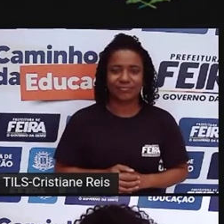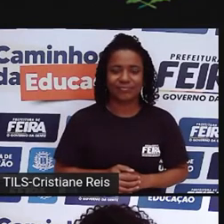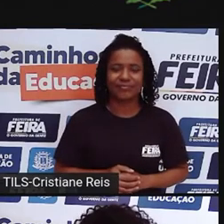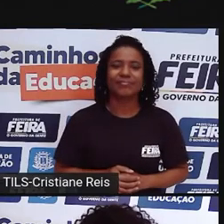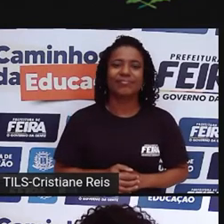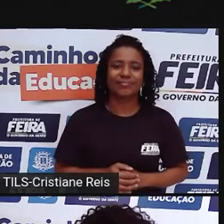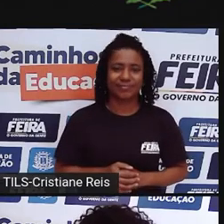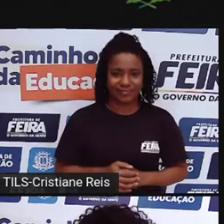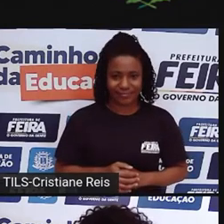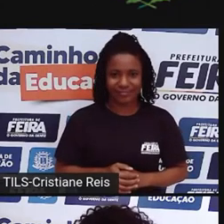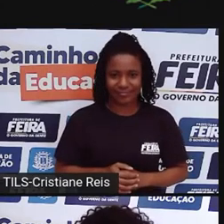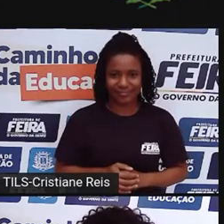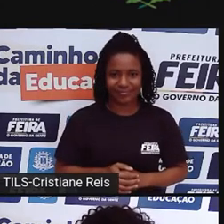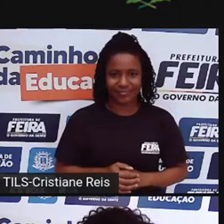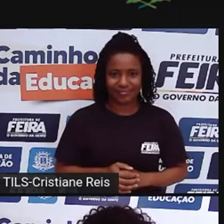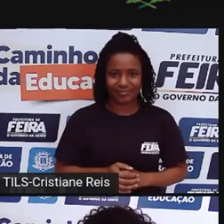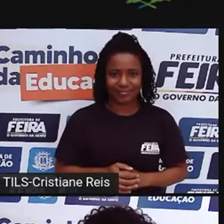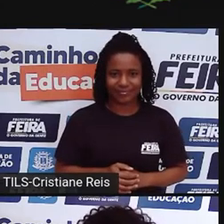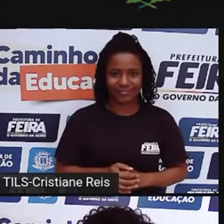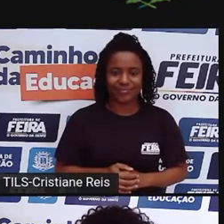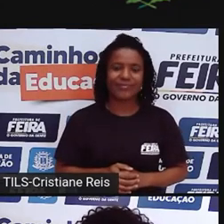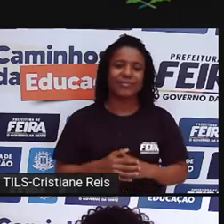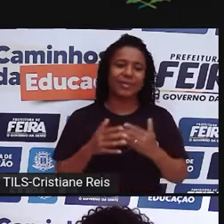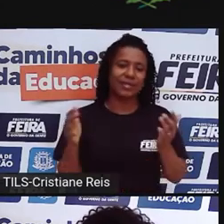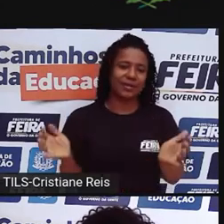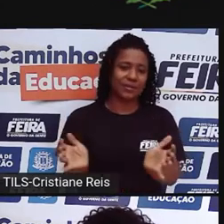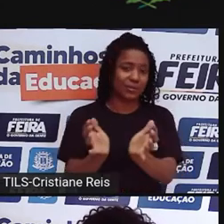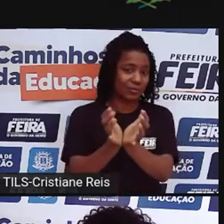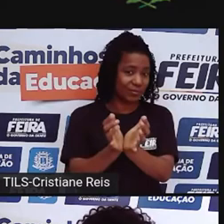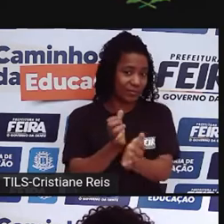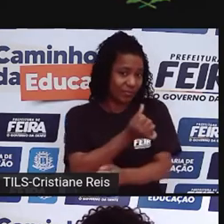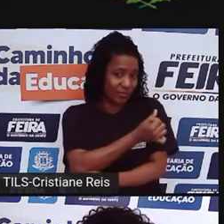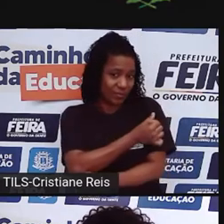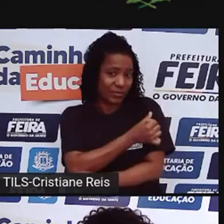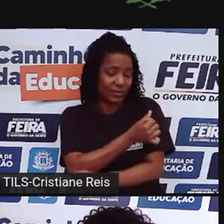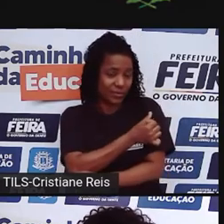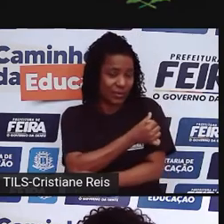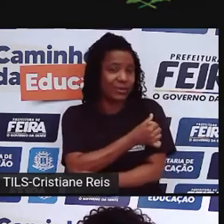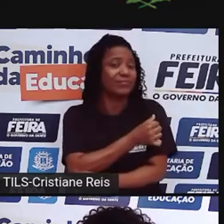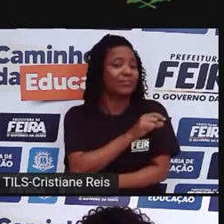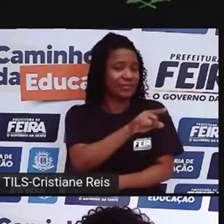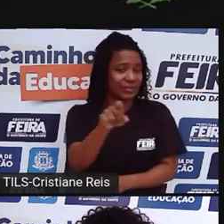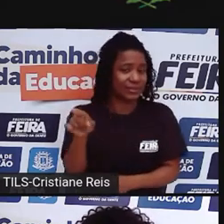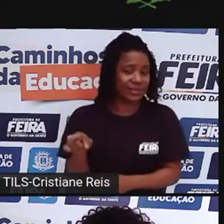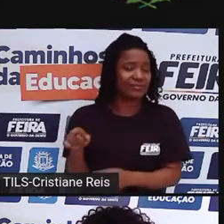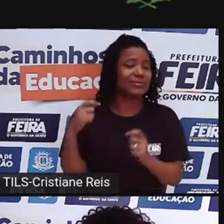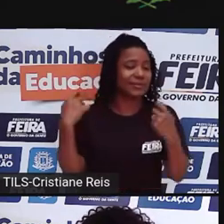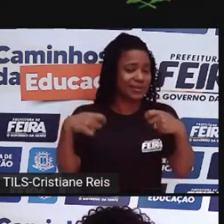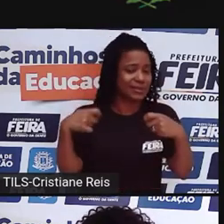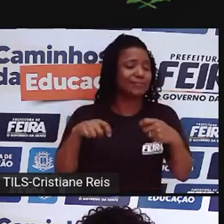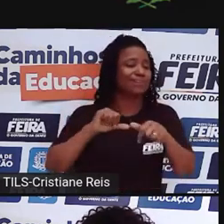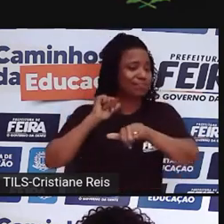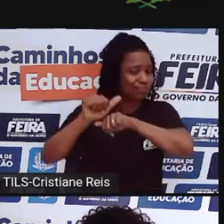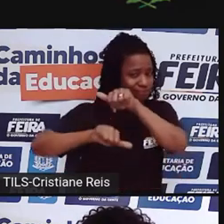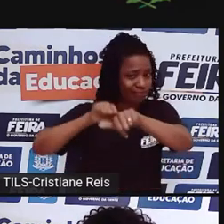aqui justamente, viu, galera, pessoal do sexto ano, para tentar fazer isso mudar no futuro. Então, assim, no momento em que a gente tá querendo colocar, se você é uma pessoa que